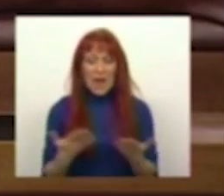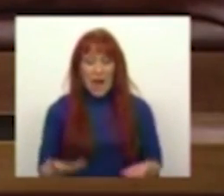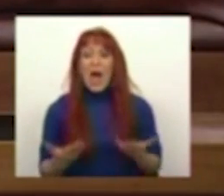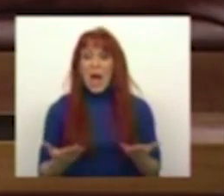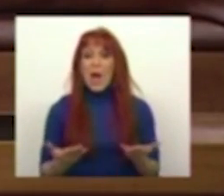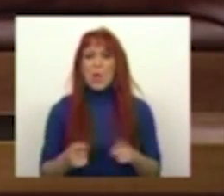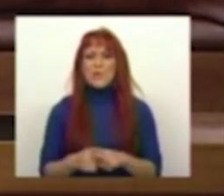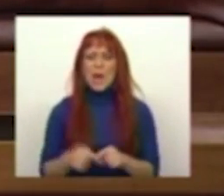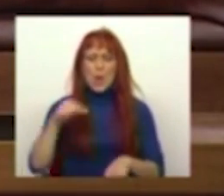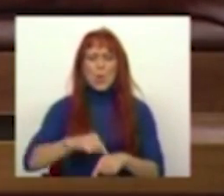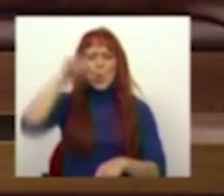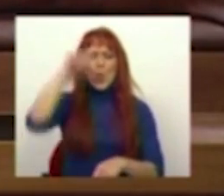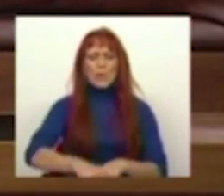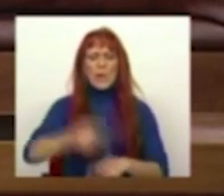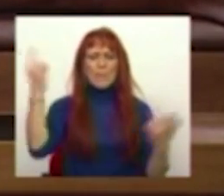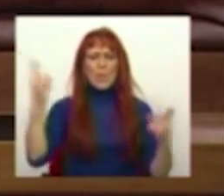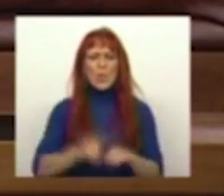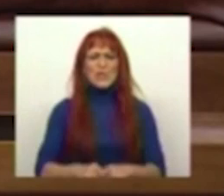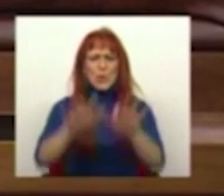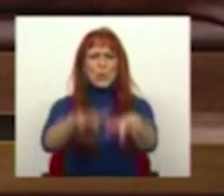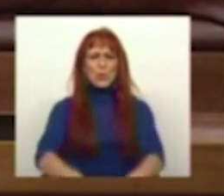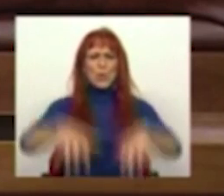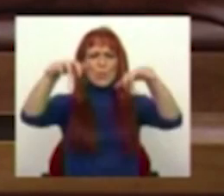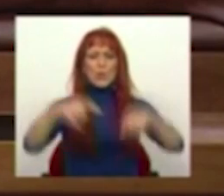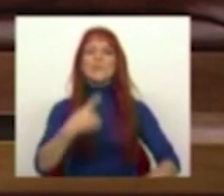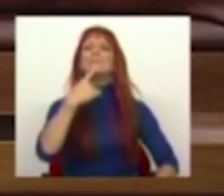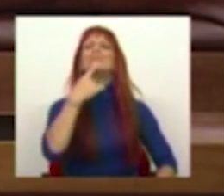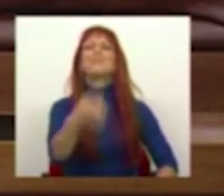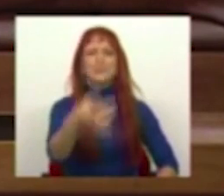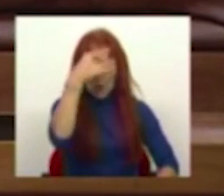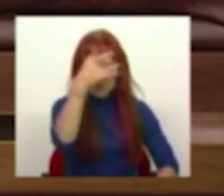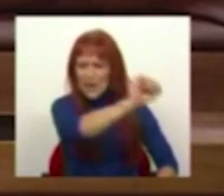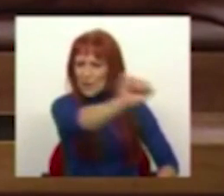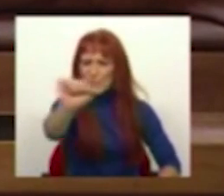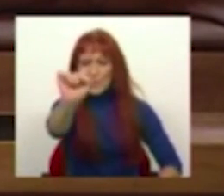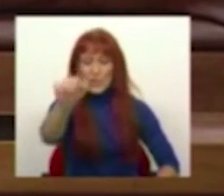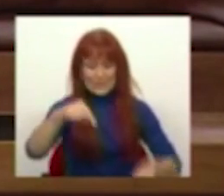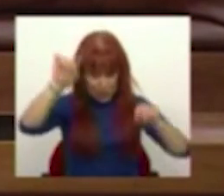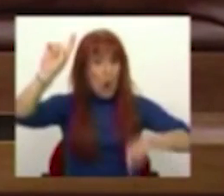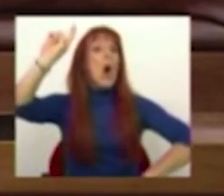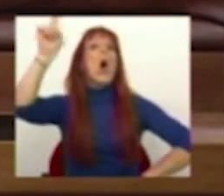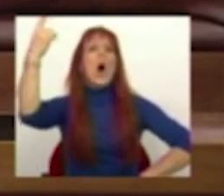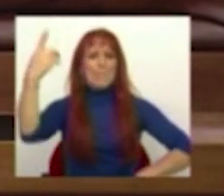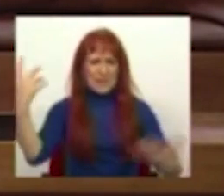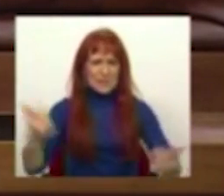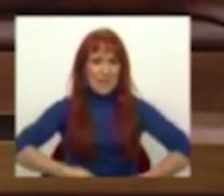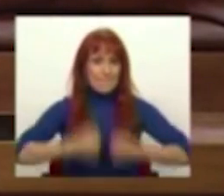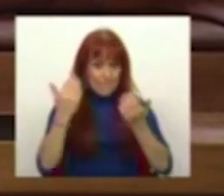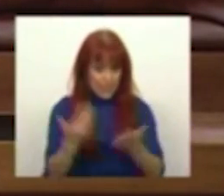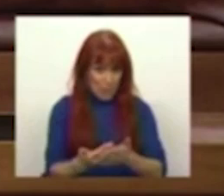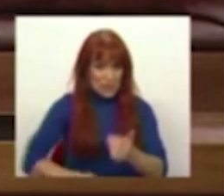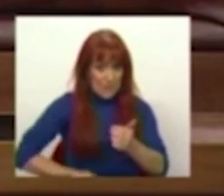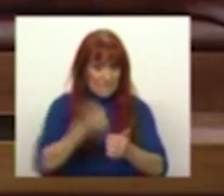Agora é chegado o momento do Parlamento se pronunciar. E mesmo uma melhor